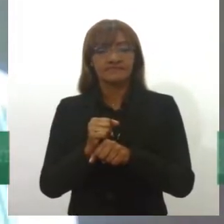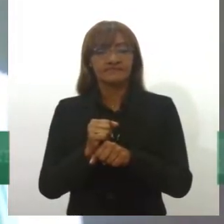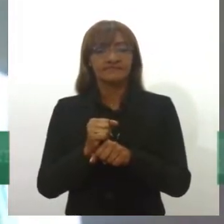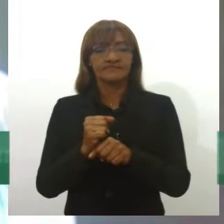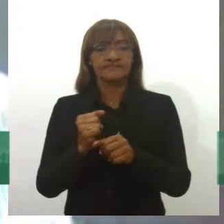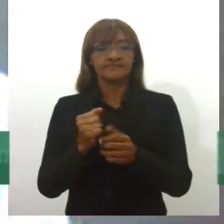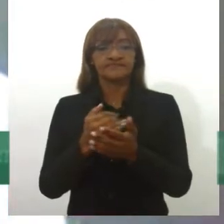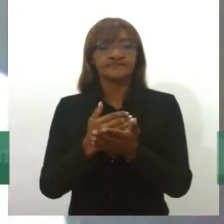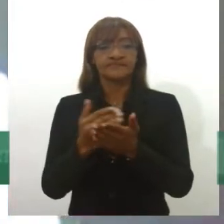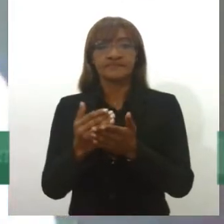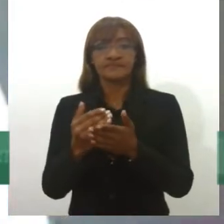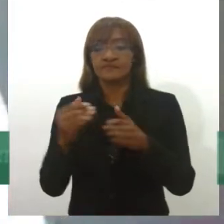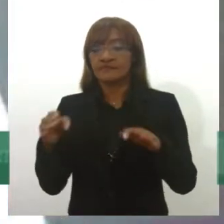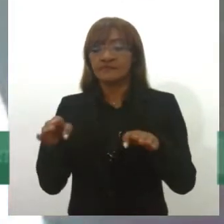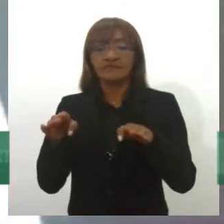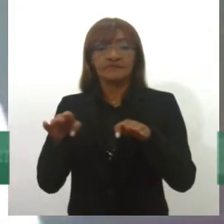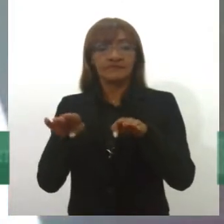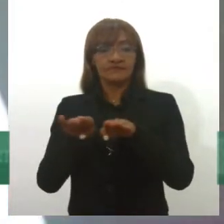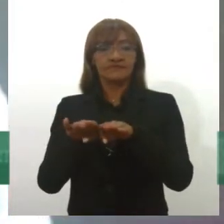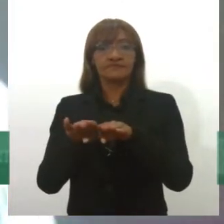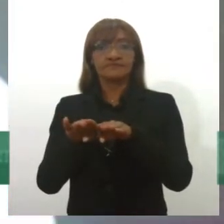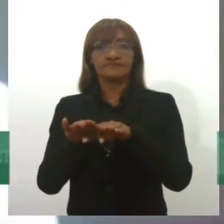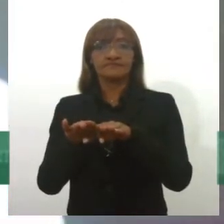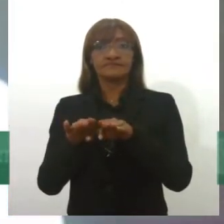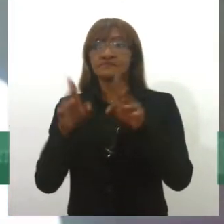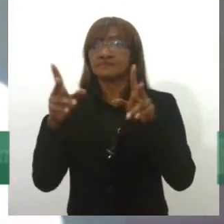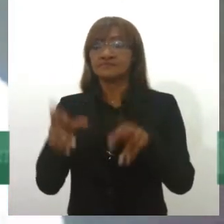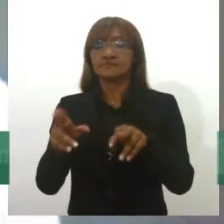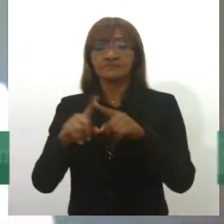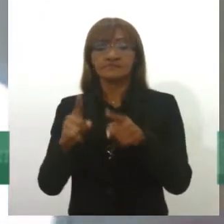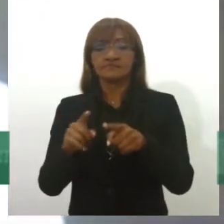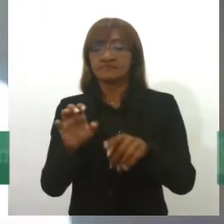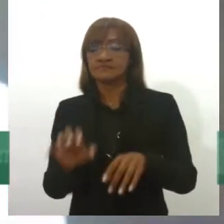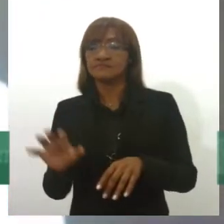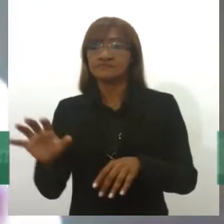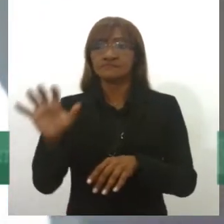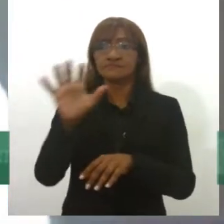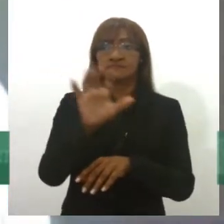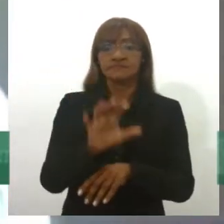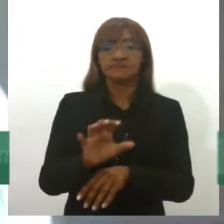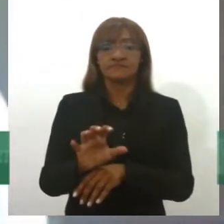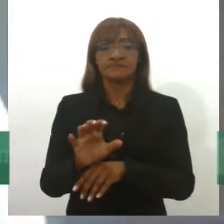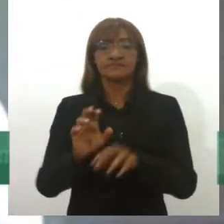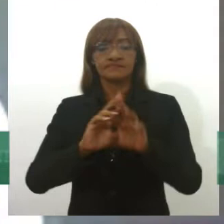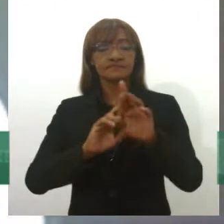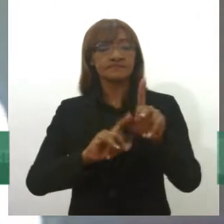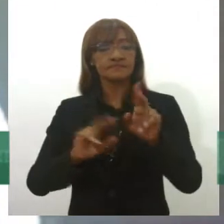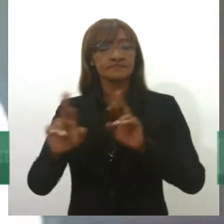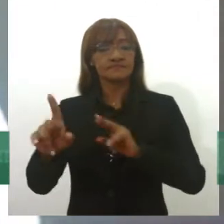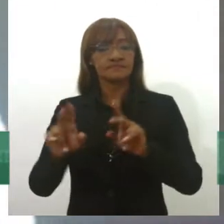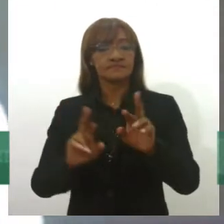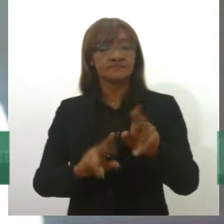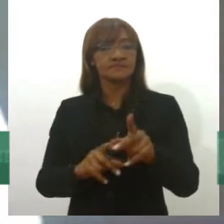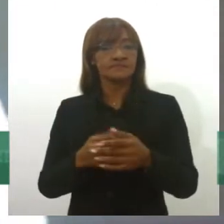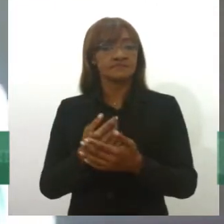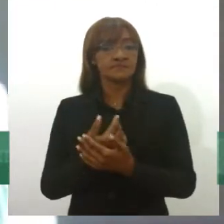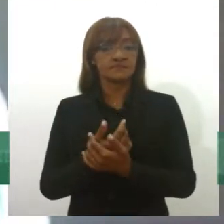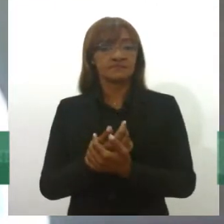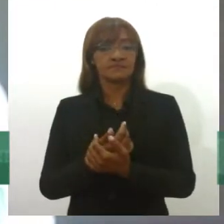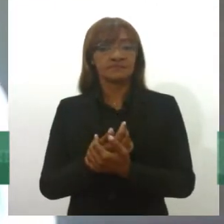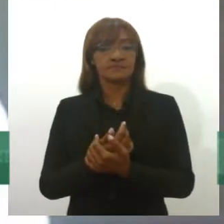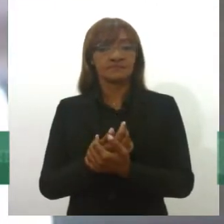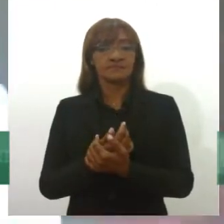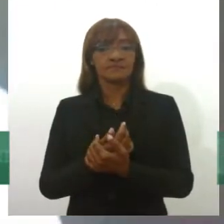de um tratamento igual para estados diferentes, para regiões diferentes. Vivemos num país muito diverso,